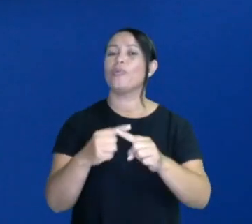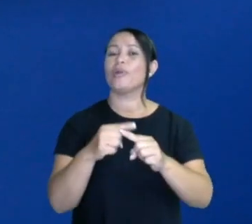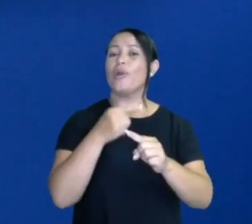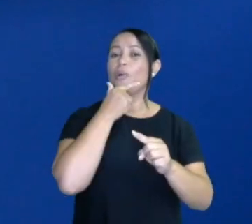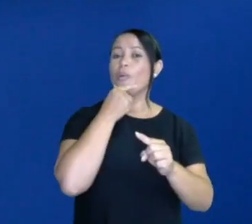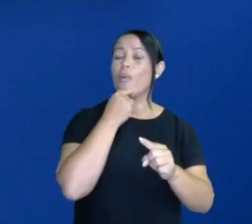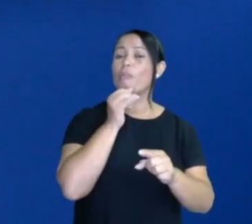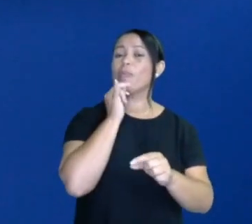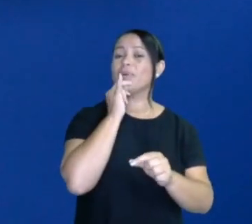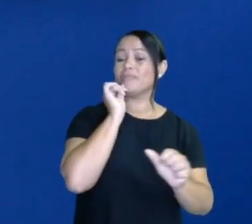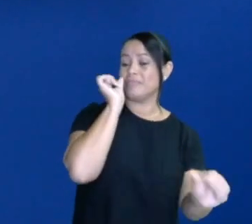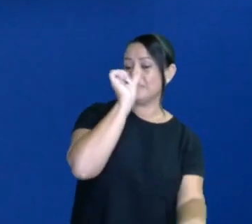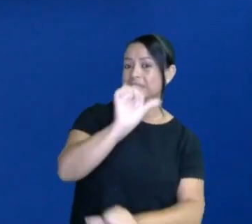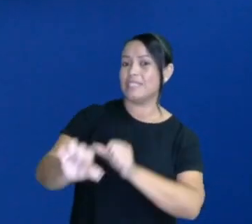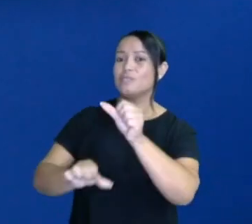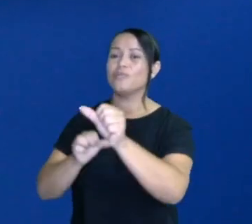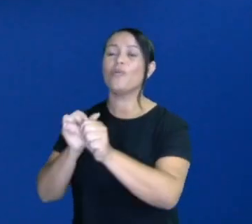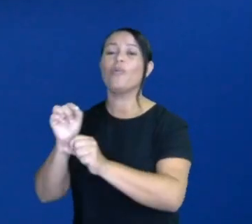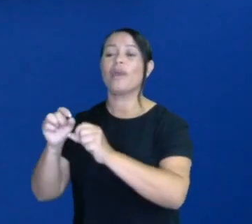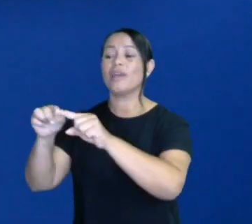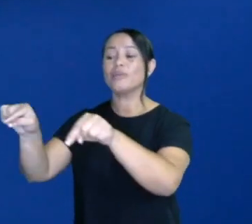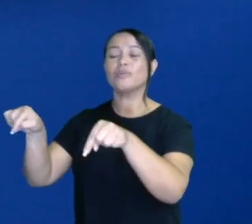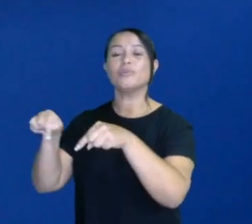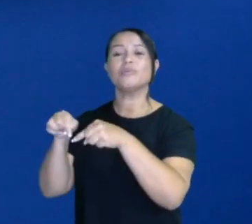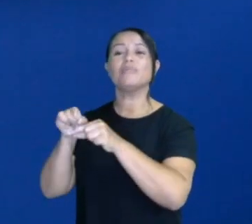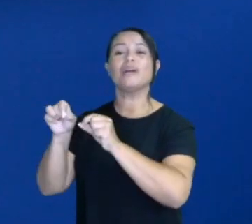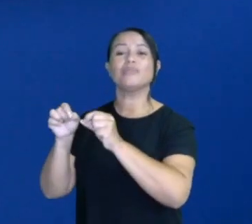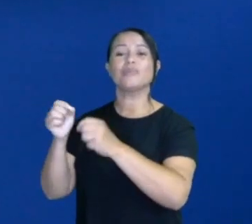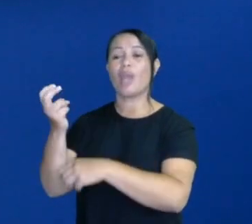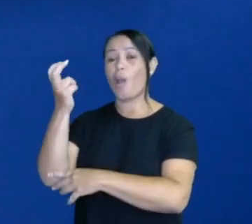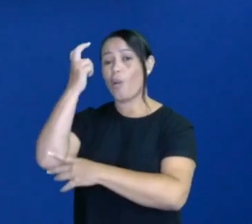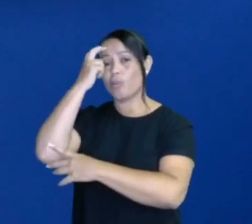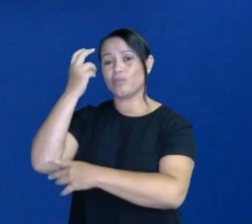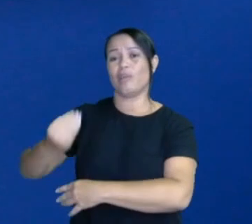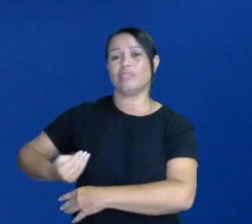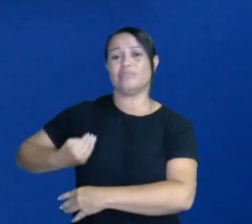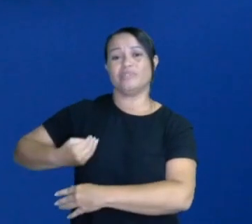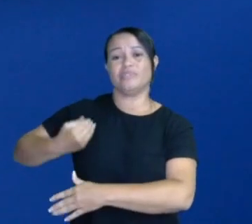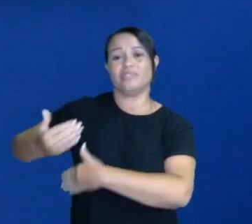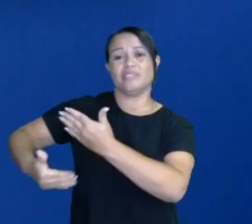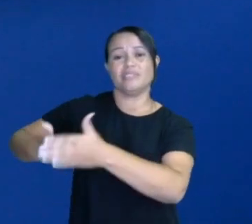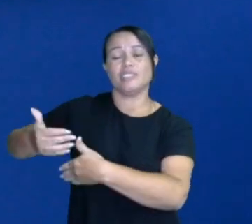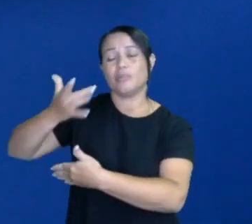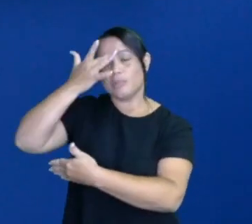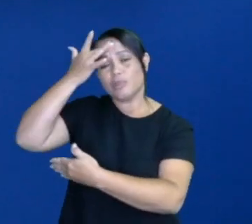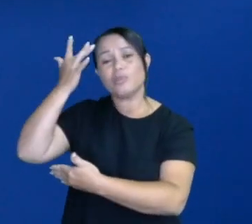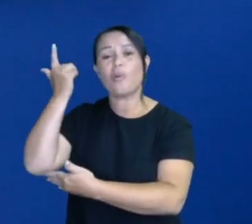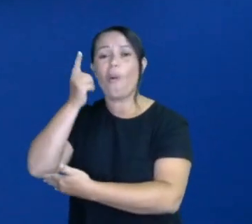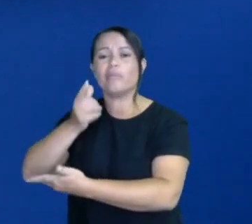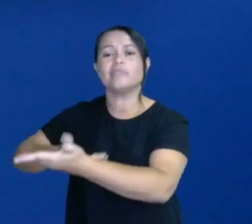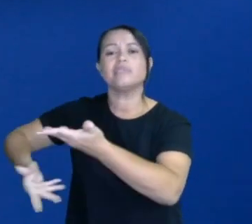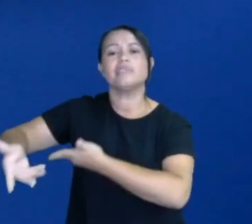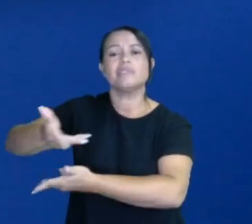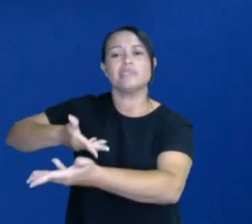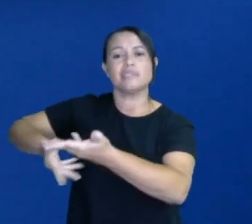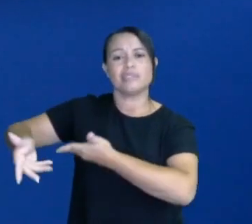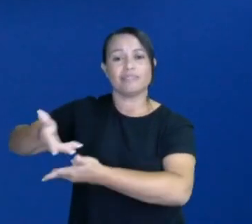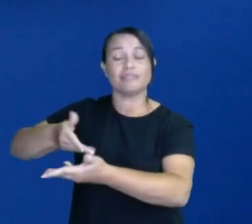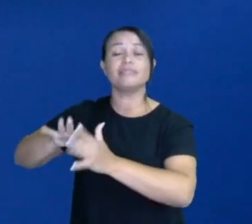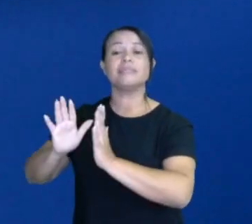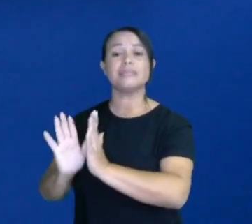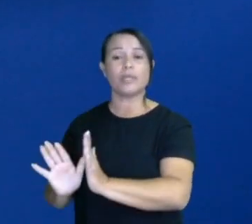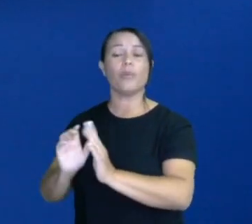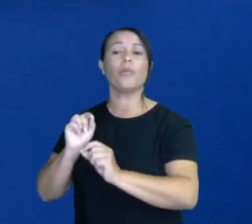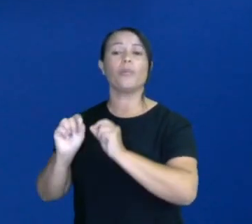humana, ela se transformou em um espaço cultural, de vivência, para que as pessoas consigam exercer trocas.